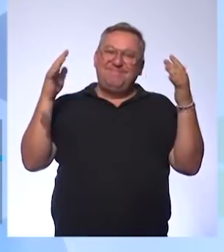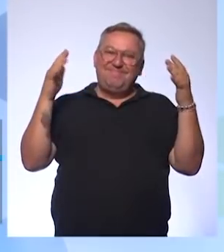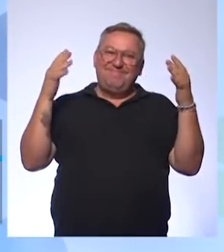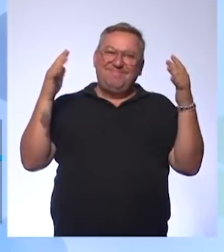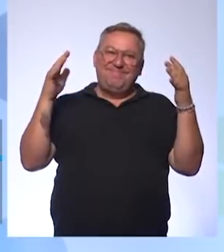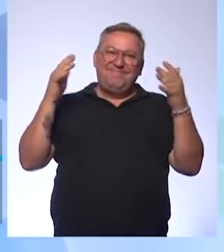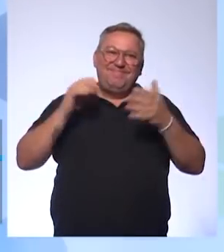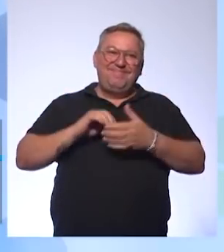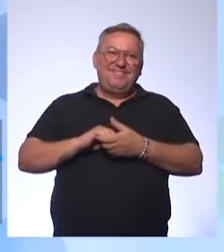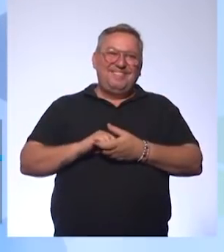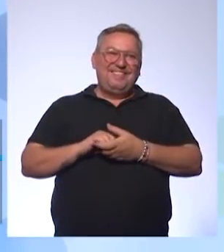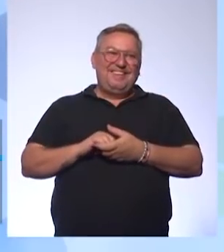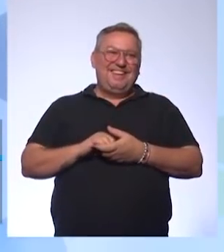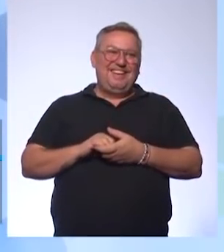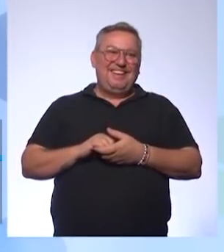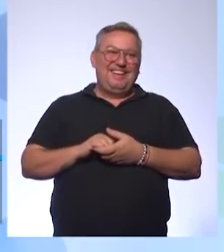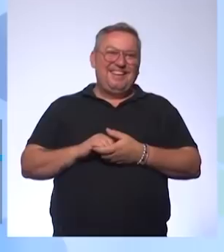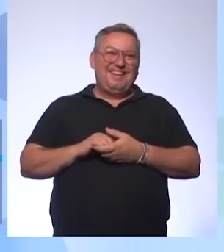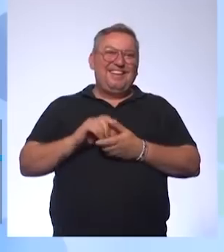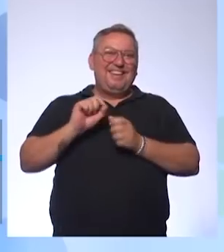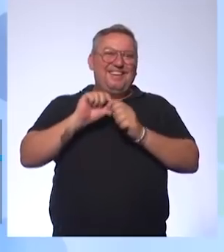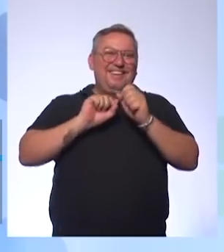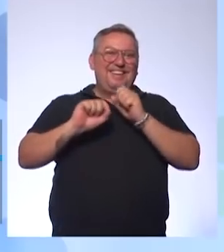Muito obrigada, produção. Realmente